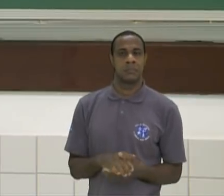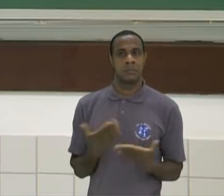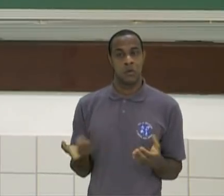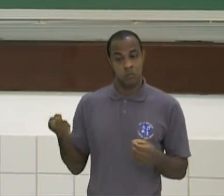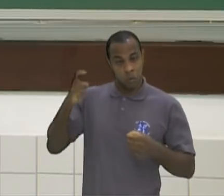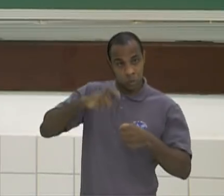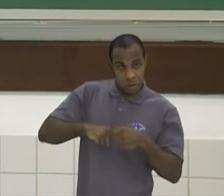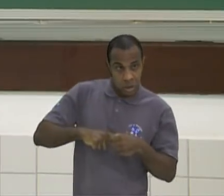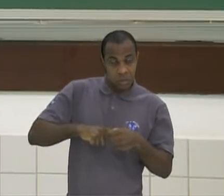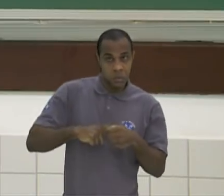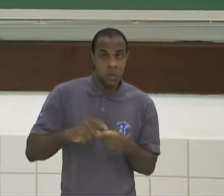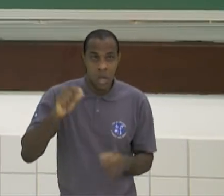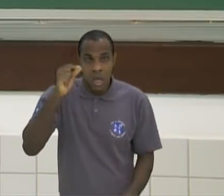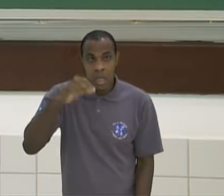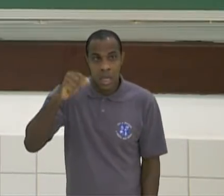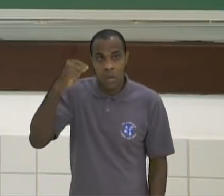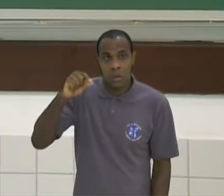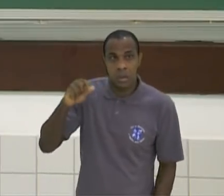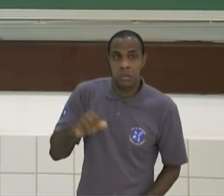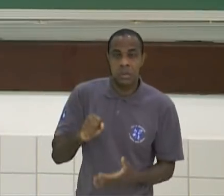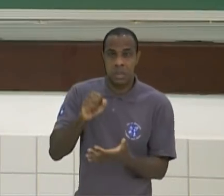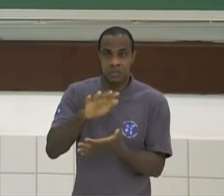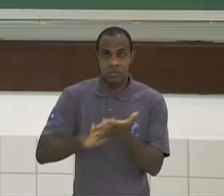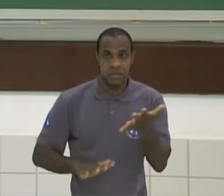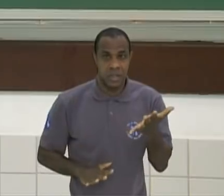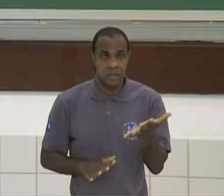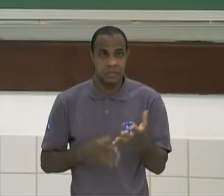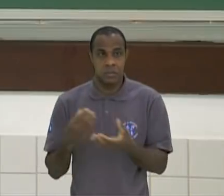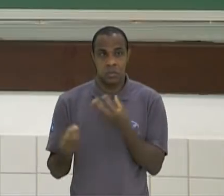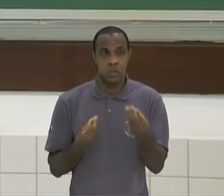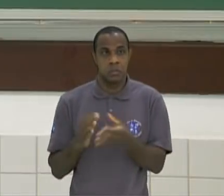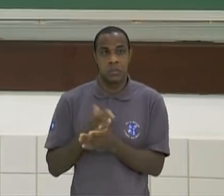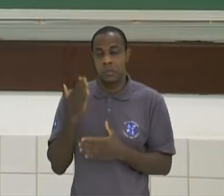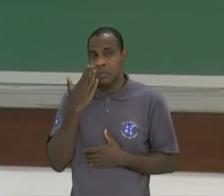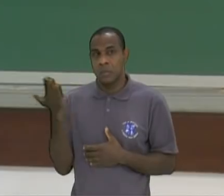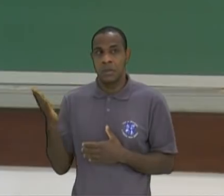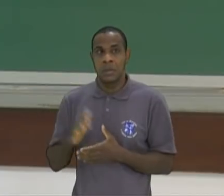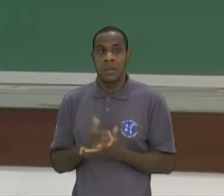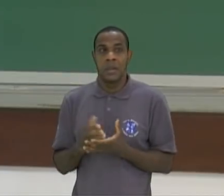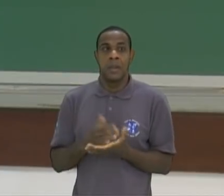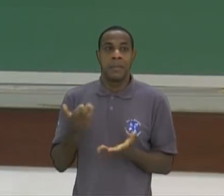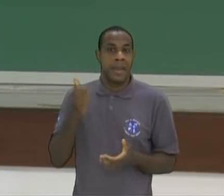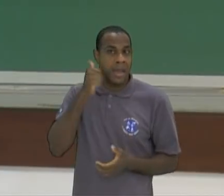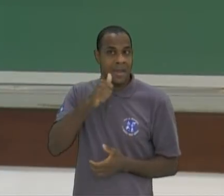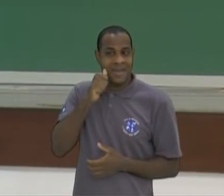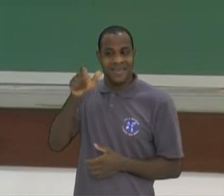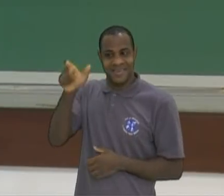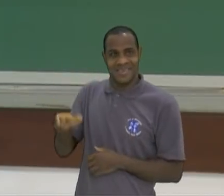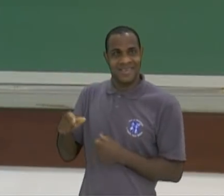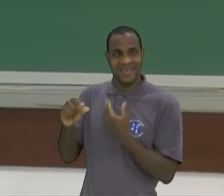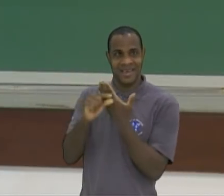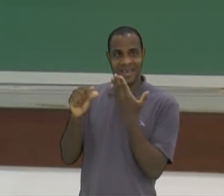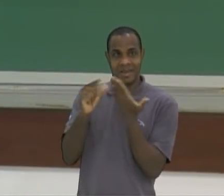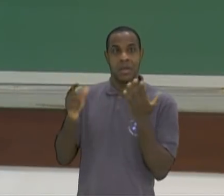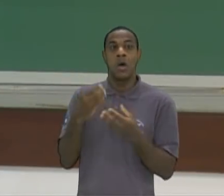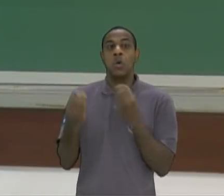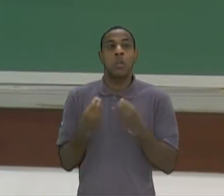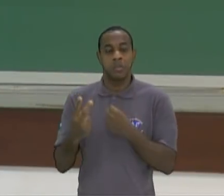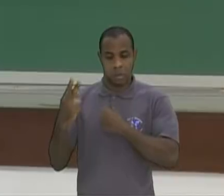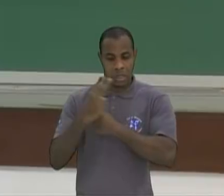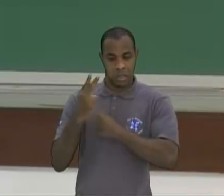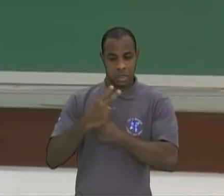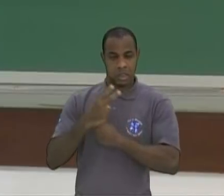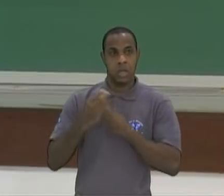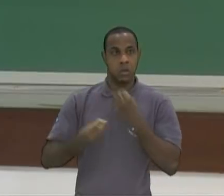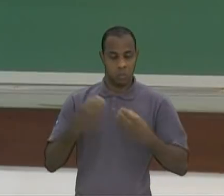Retornamos então, galera, com a correção do exercício, do quiz que tinha ficado aqui para vocês, que era o quê? Para aterrar, como devia ser tratado o corpo no que